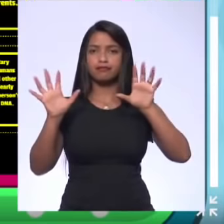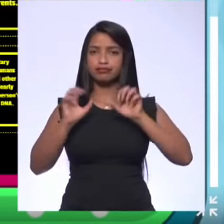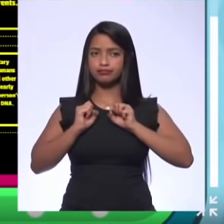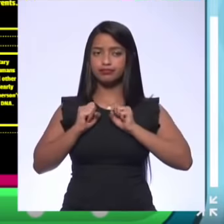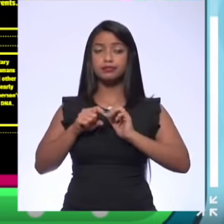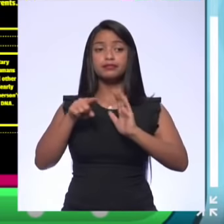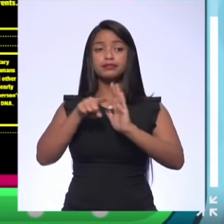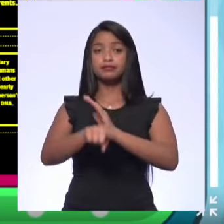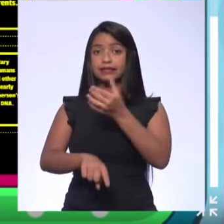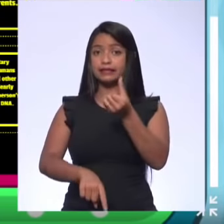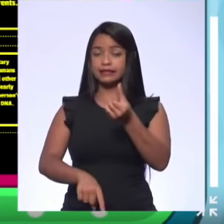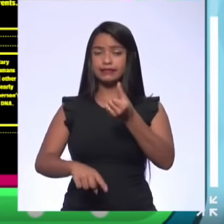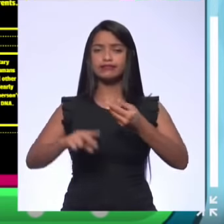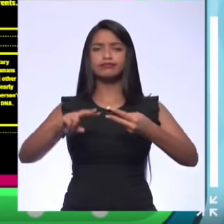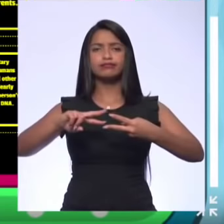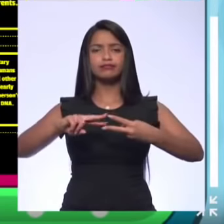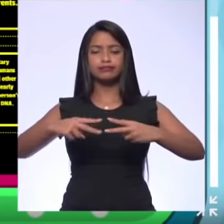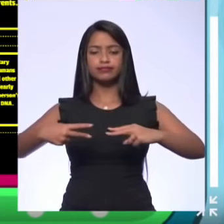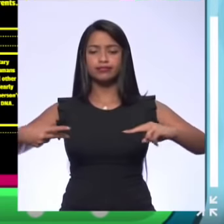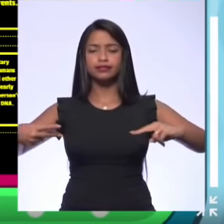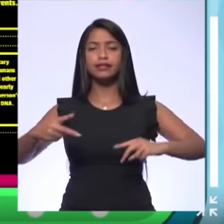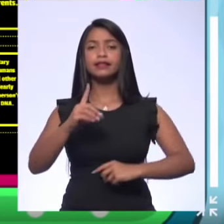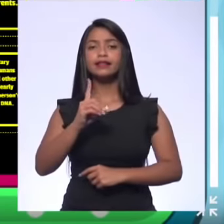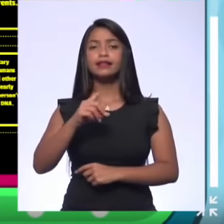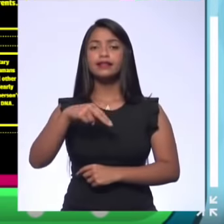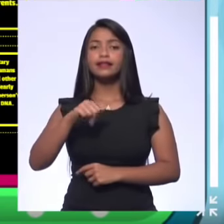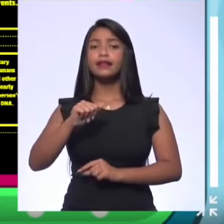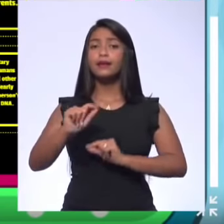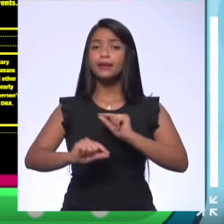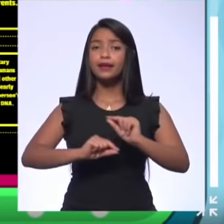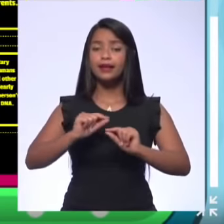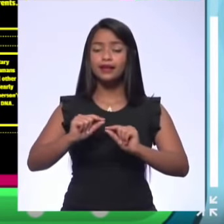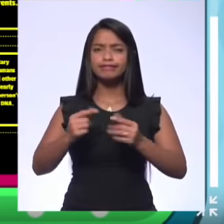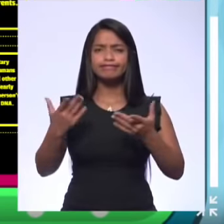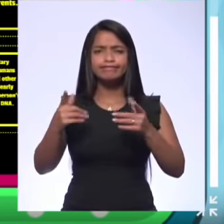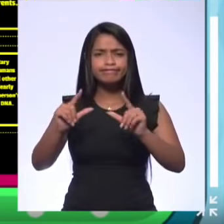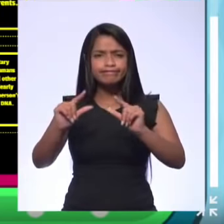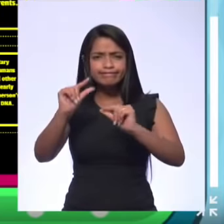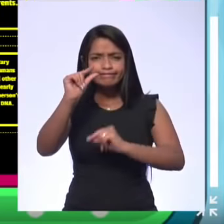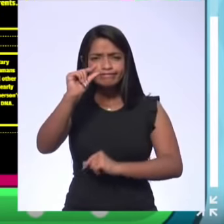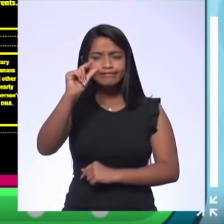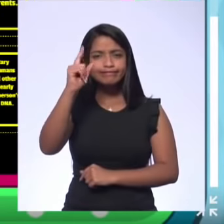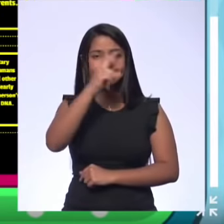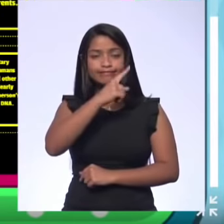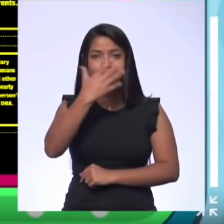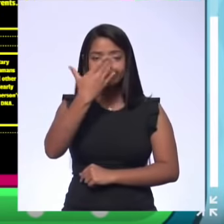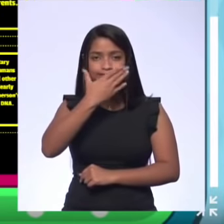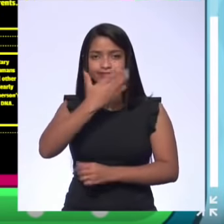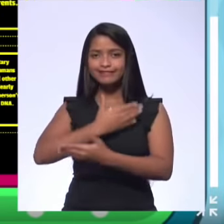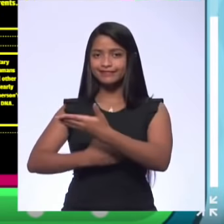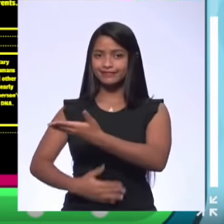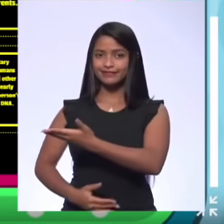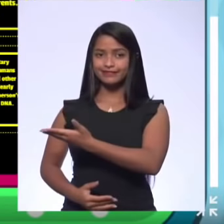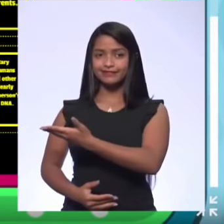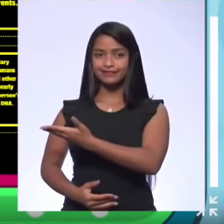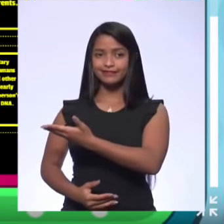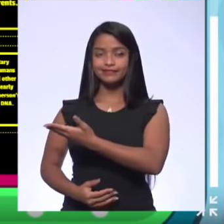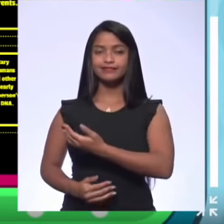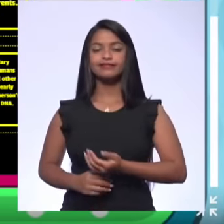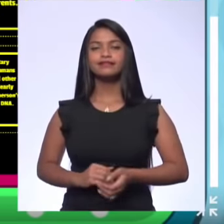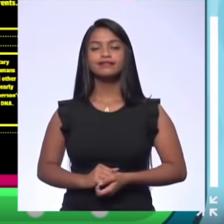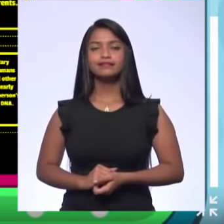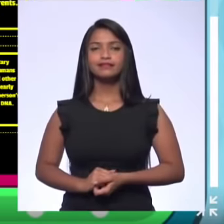DNA? DNA, nossa, agora ficou pequenininho para eu ver, hein? Ixi, It's hereditary material in humans